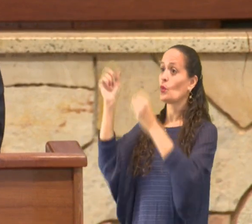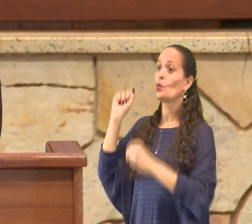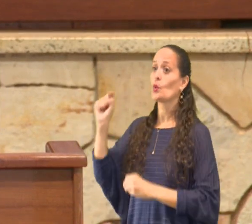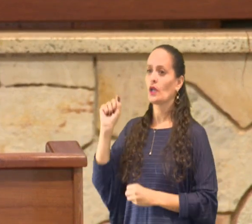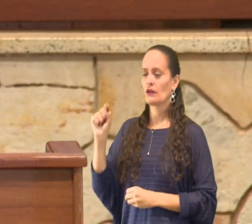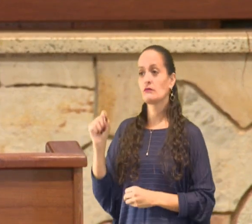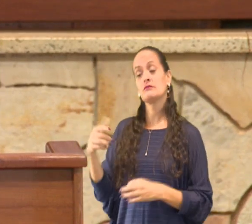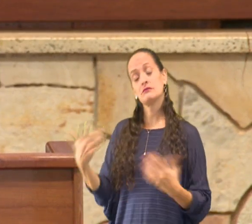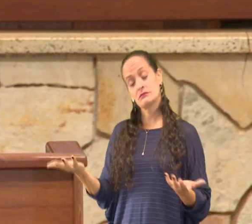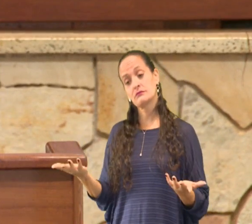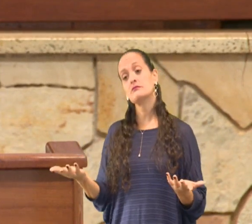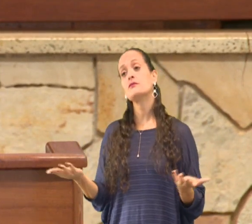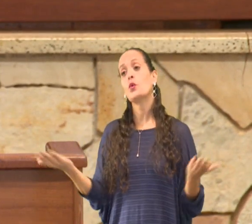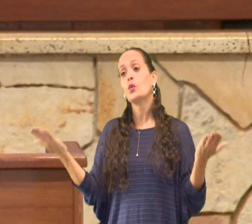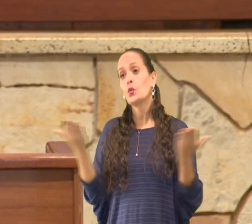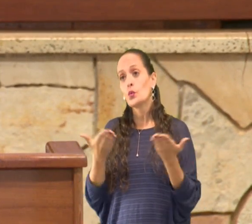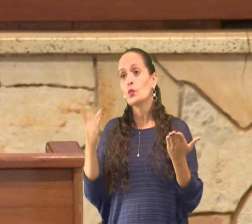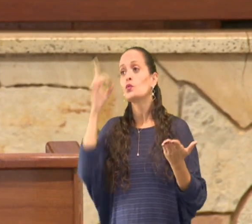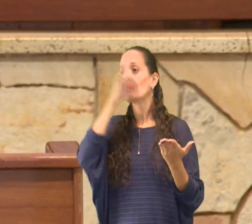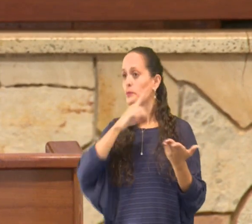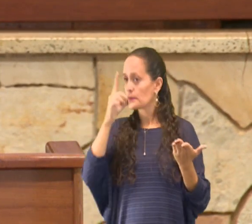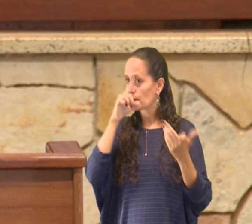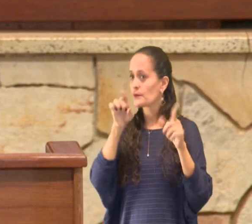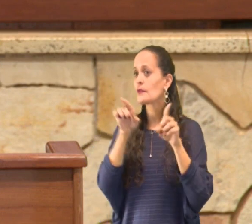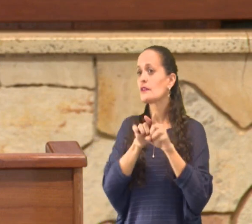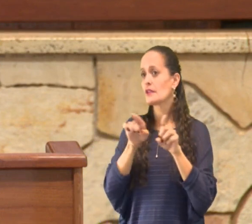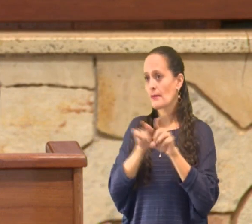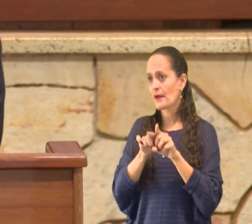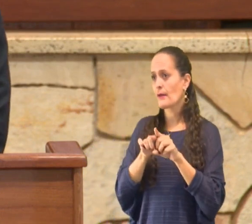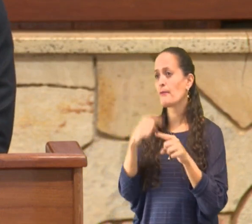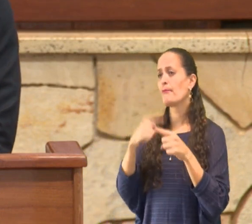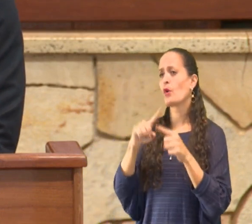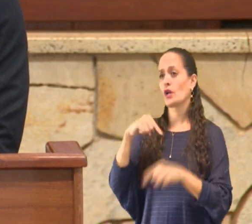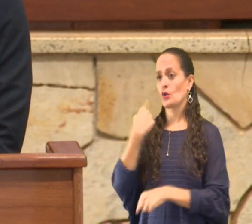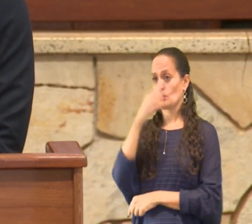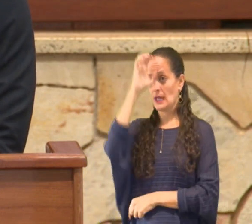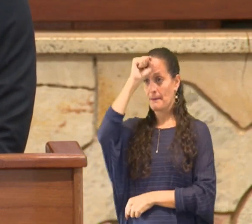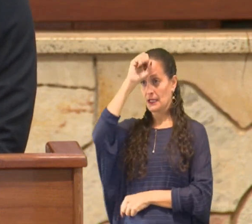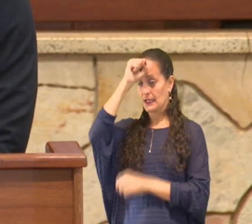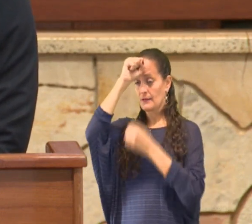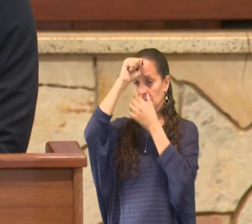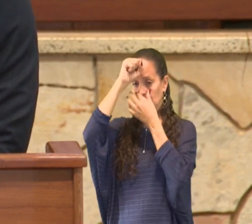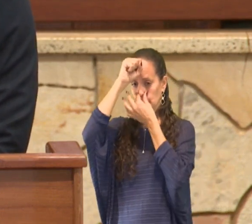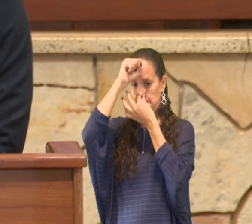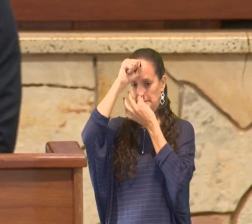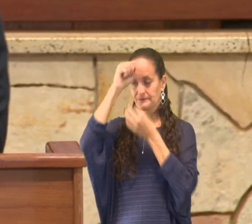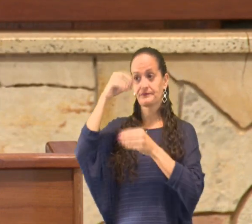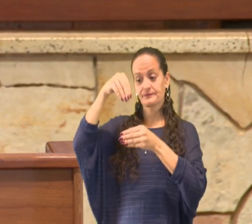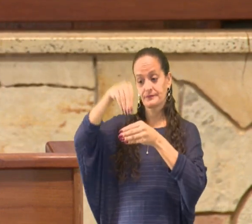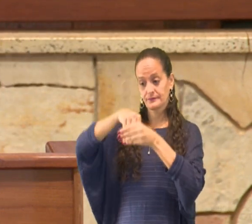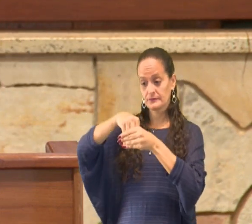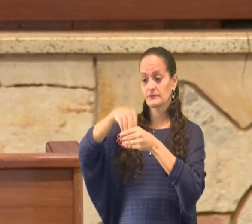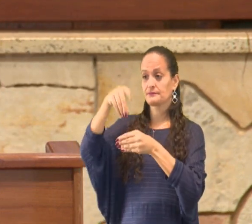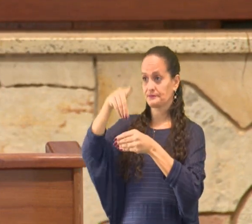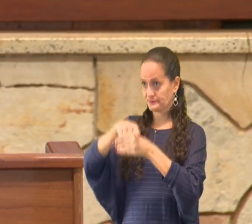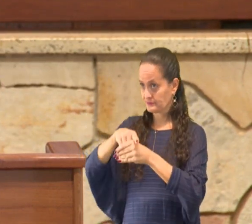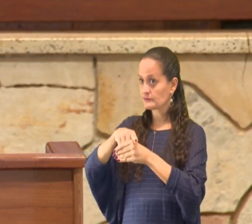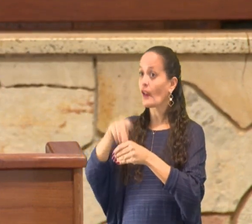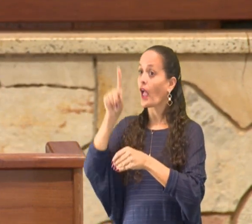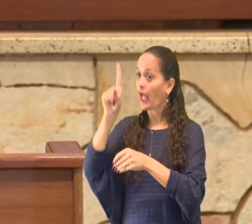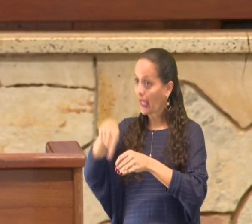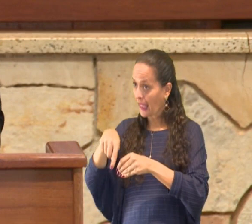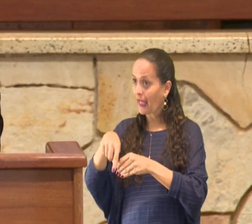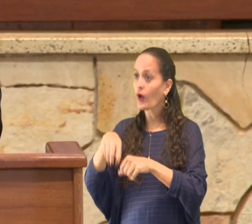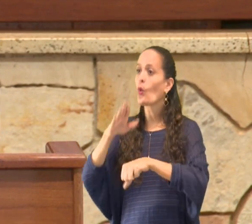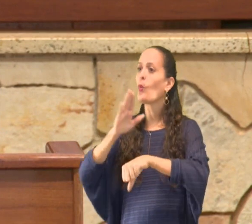aqui, feito a todos os domingos, porque também aprendemos que o dízimo, oferta, é uma forma que